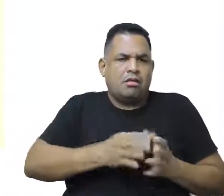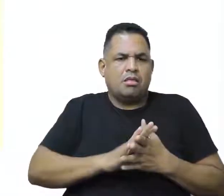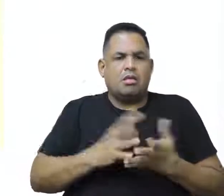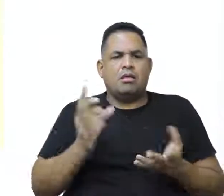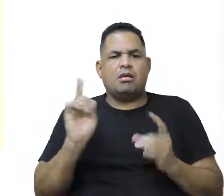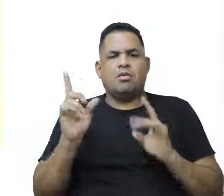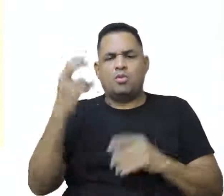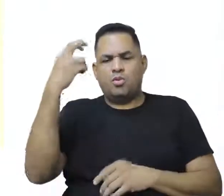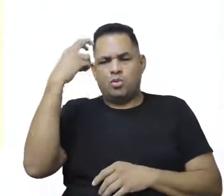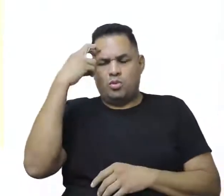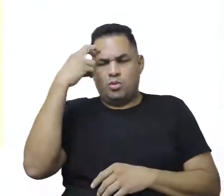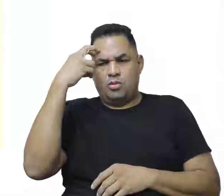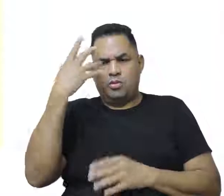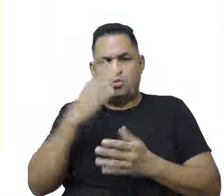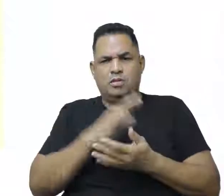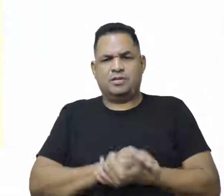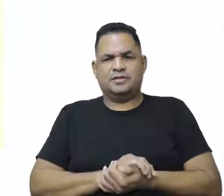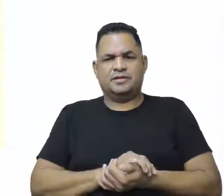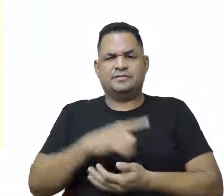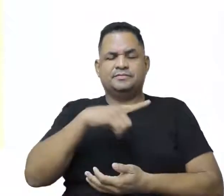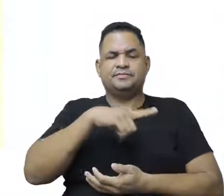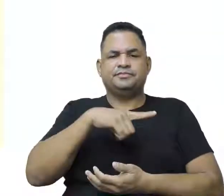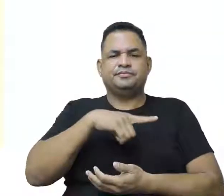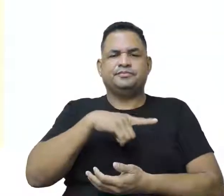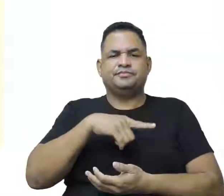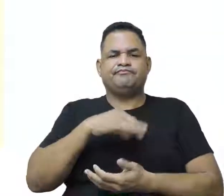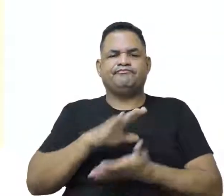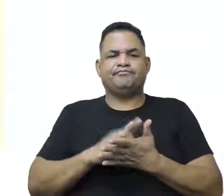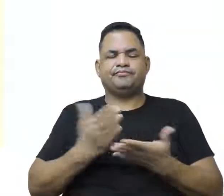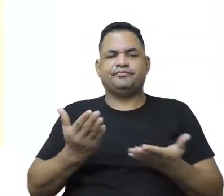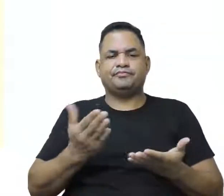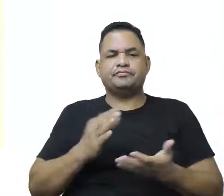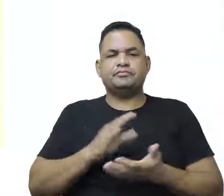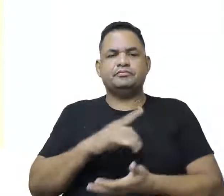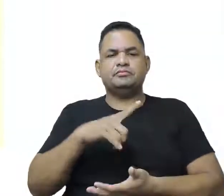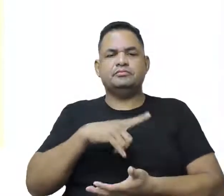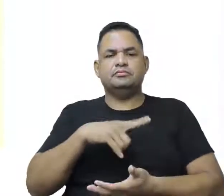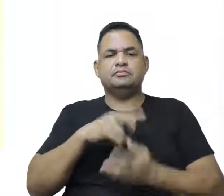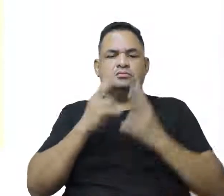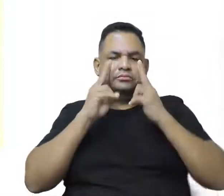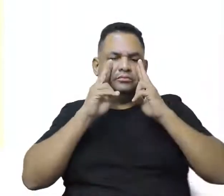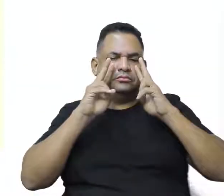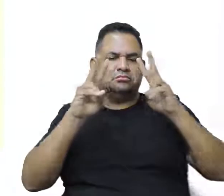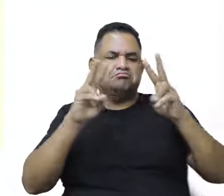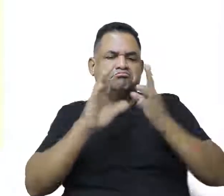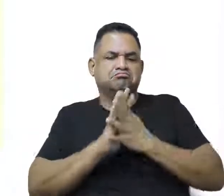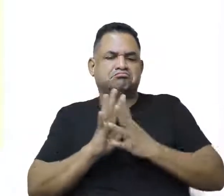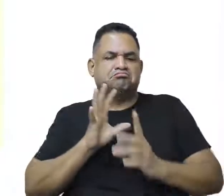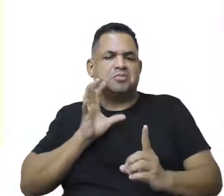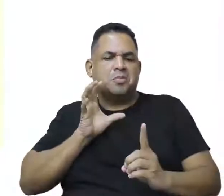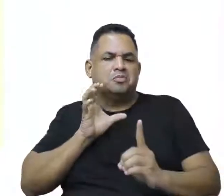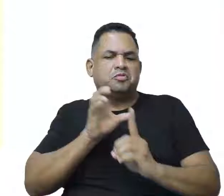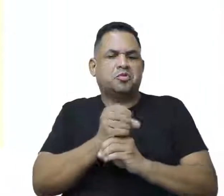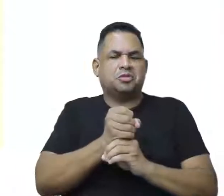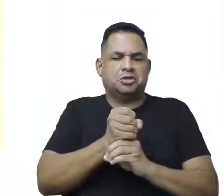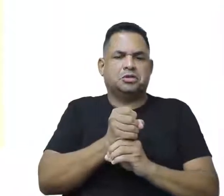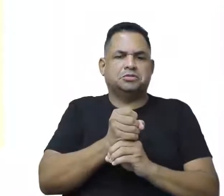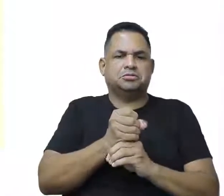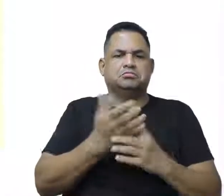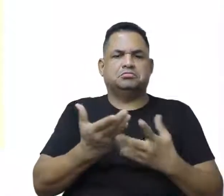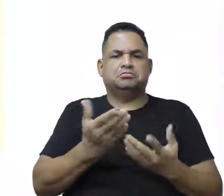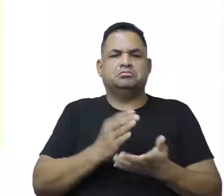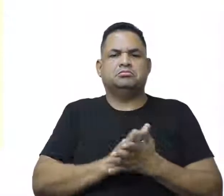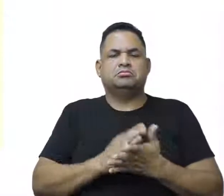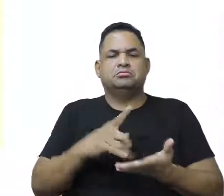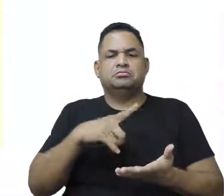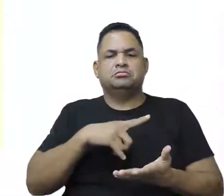Existindo aí essas prevalências, ou seja, aquelas visões dominantes, né,